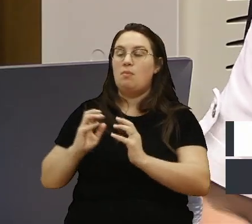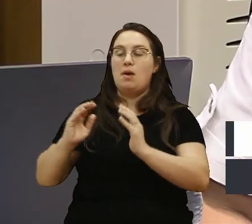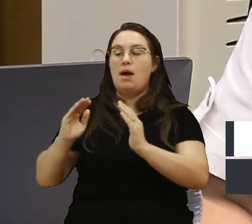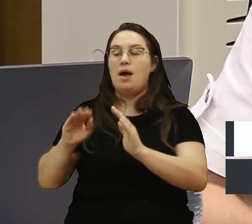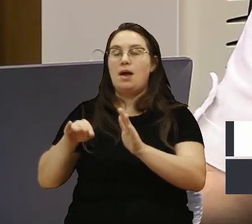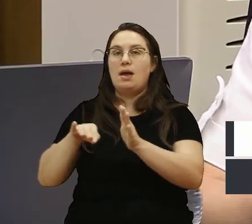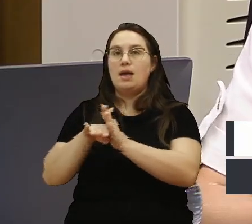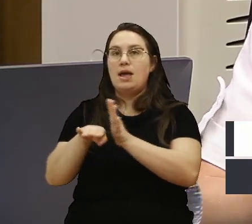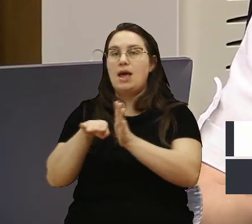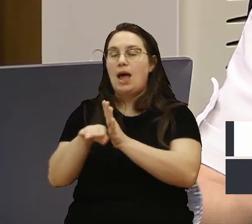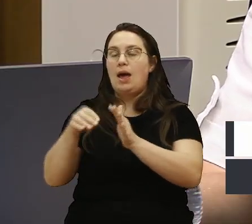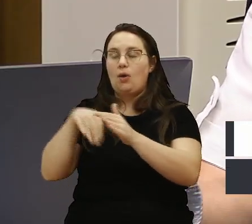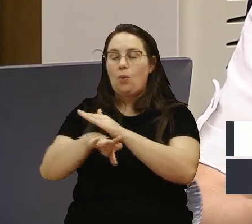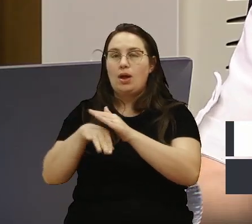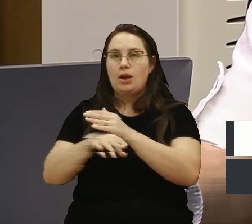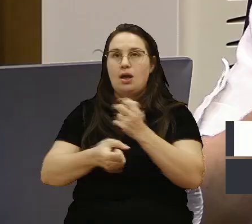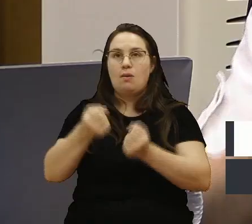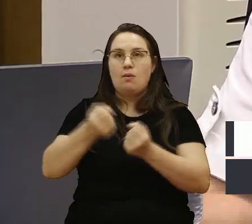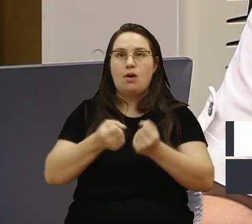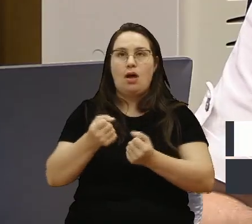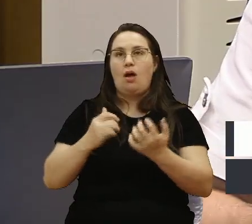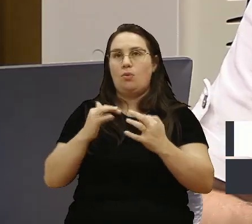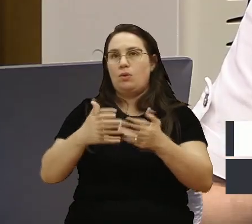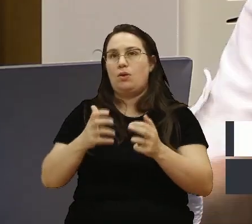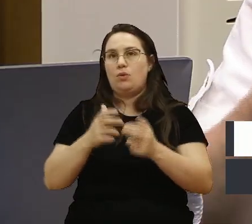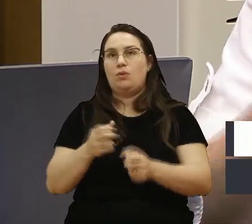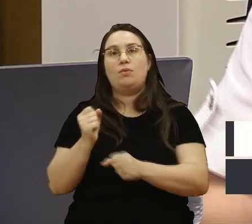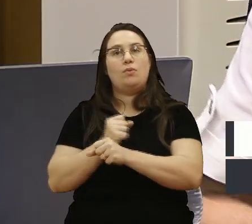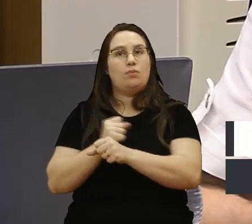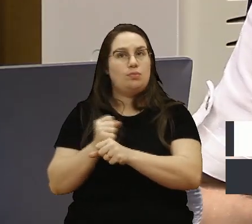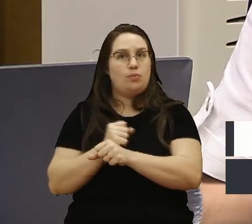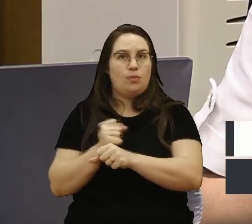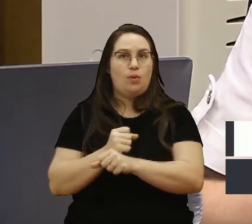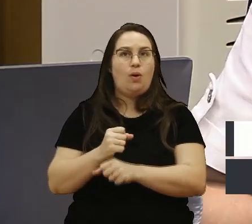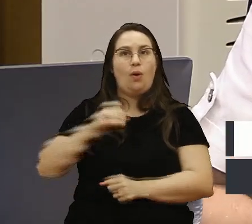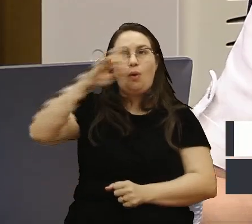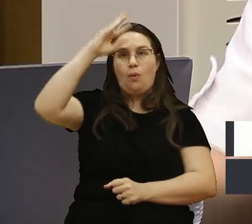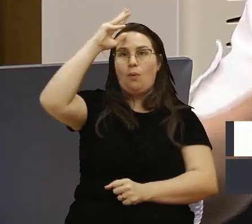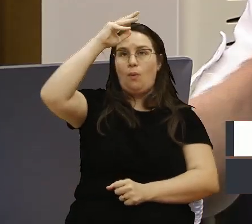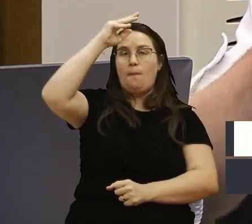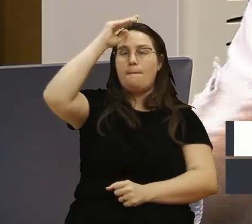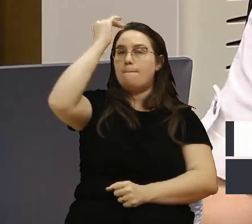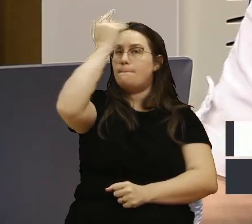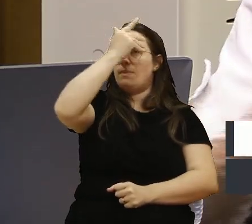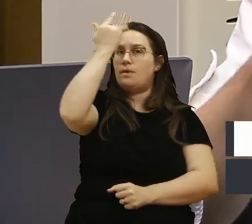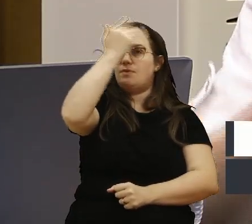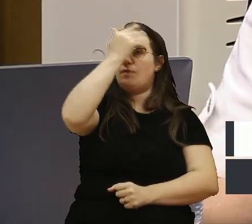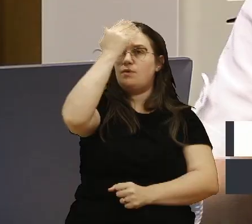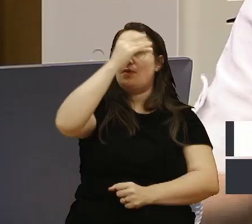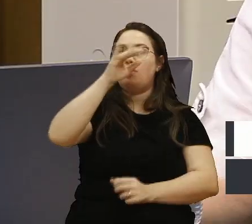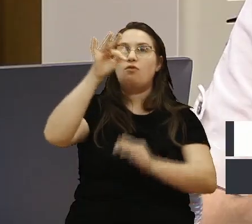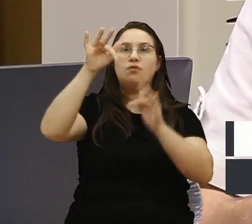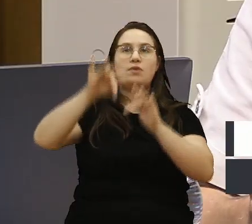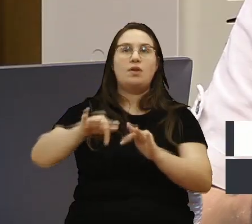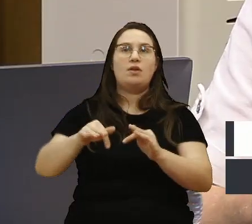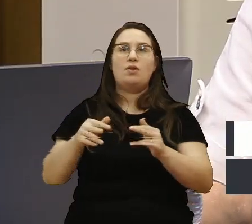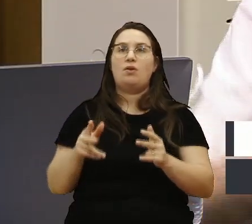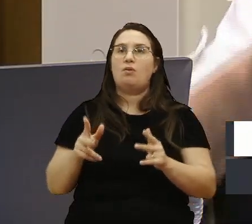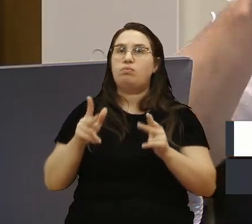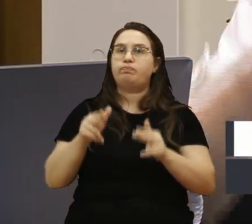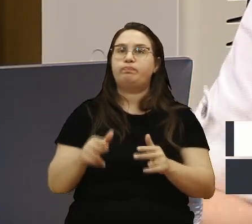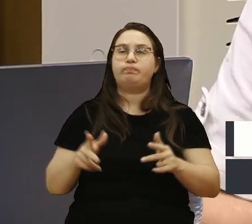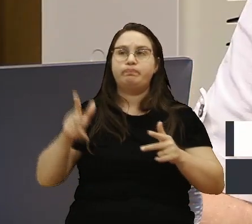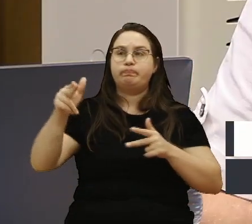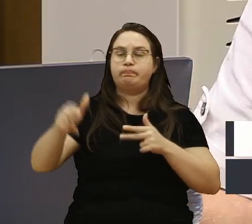qual é a saída. Nós temos que alterar o Código de Obras. O prefeito Adiló suspendeu a autorização de corte da RGE.